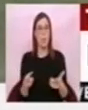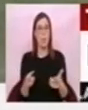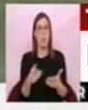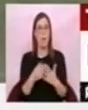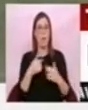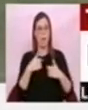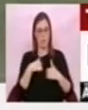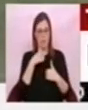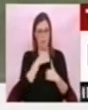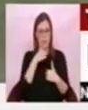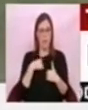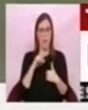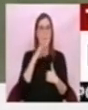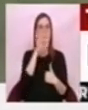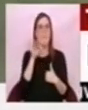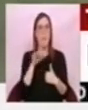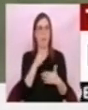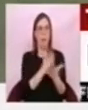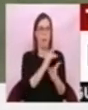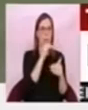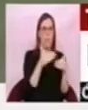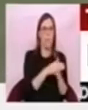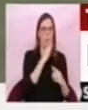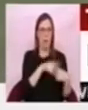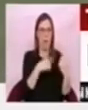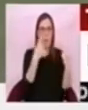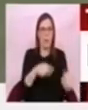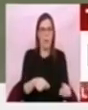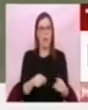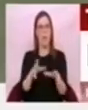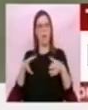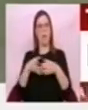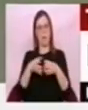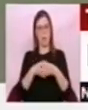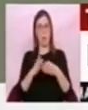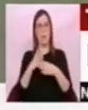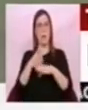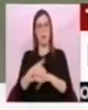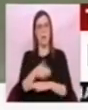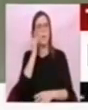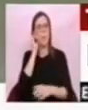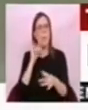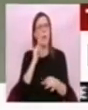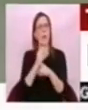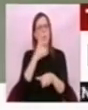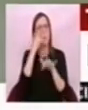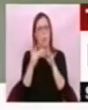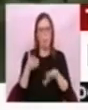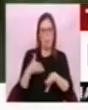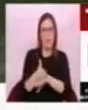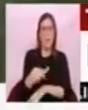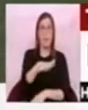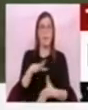só vítimas, como familiares de vítimas, eventualmente até membros das equipas de intervenção, outras pessoas que tenham um contacto direto com